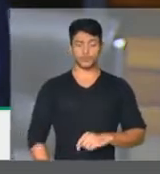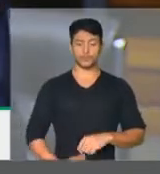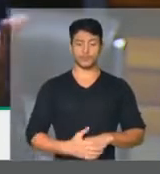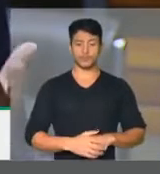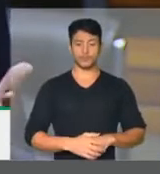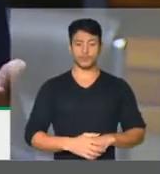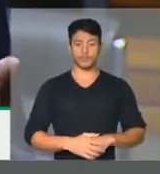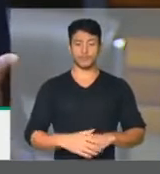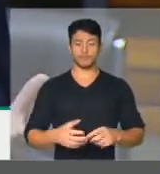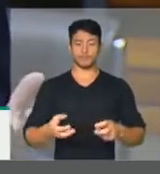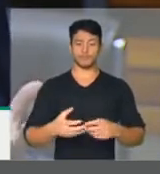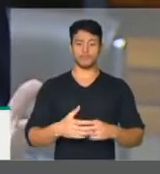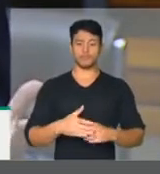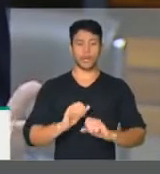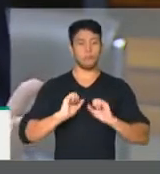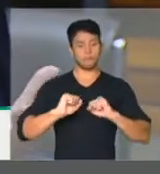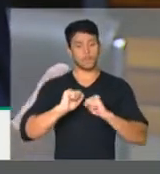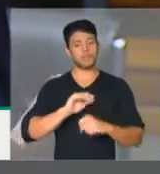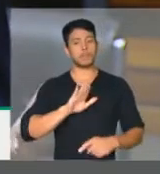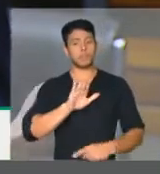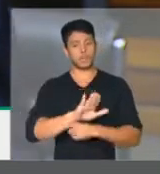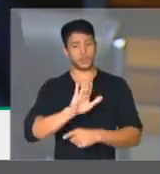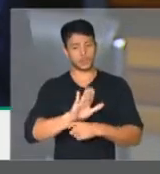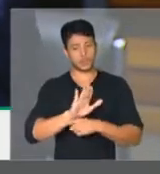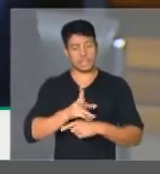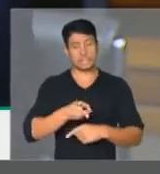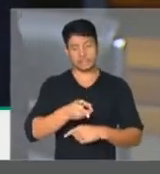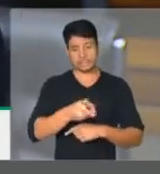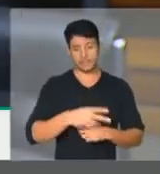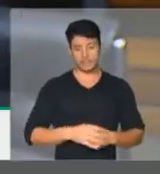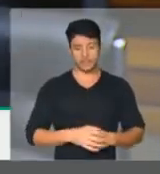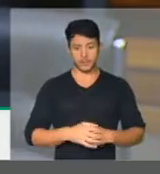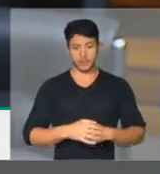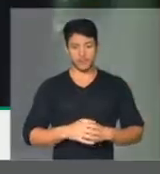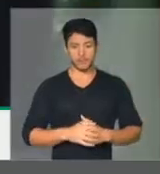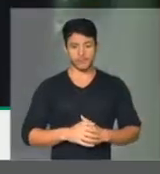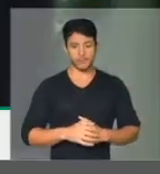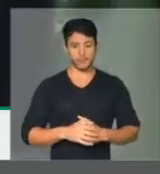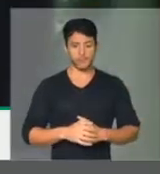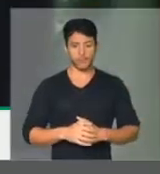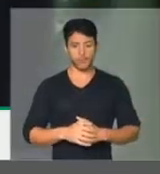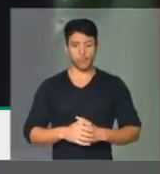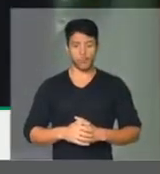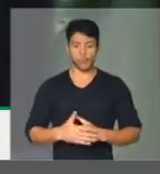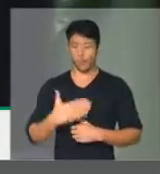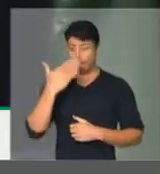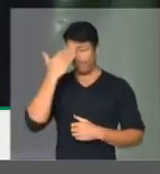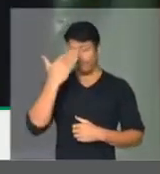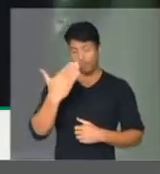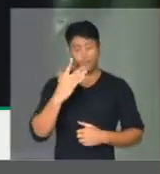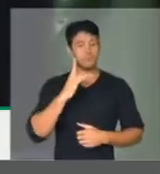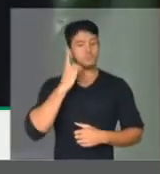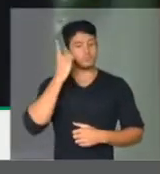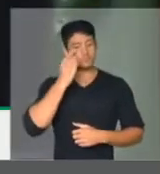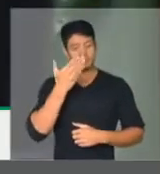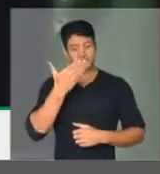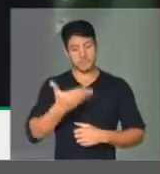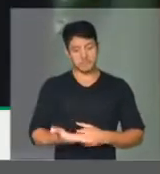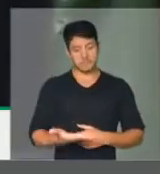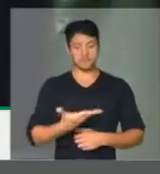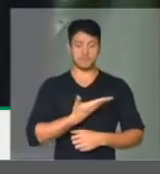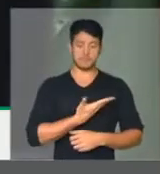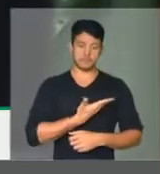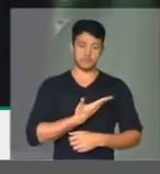concorde, você seja o meu porta-voz. Muito obrigado. Obrigado, deputado Heráclito Fortes, meu querido amigo. Eu